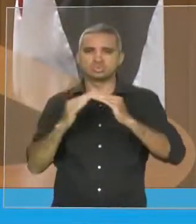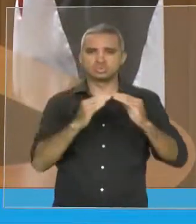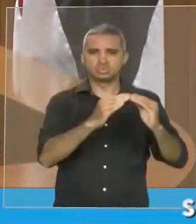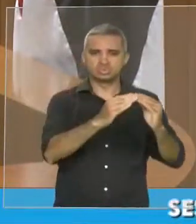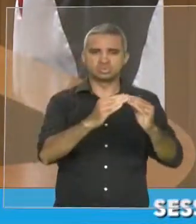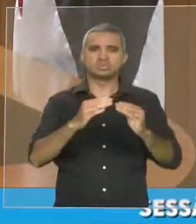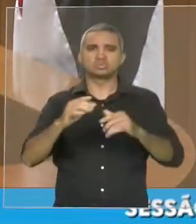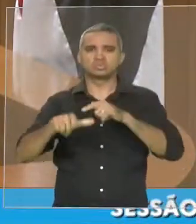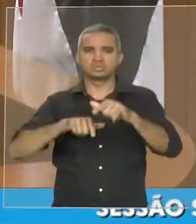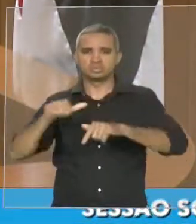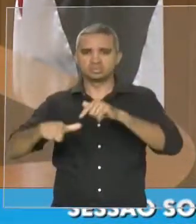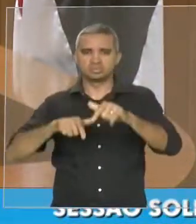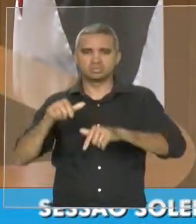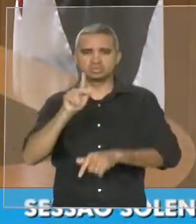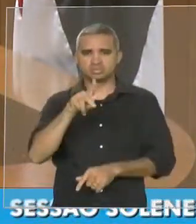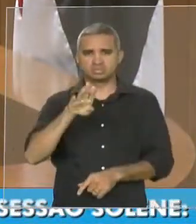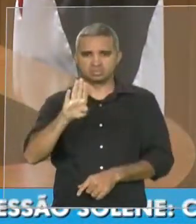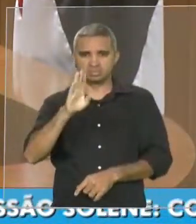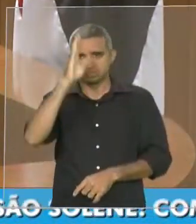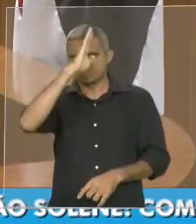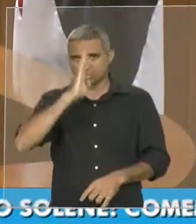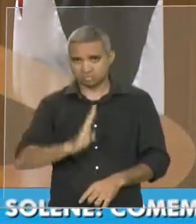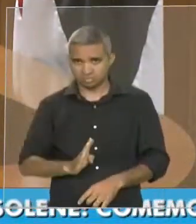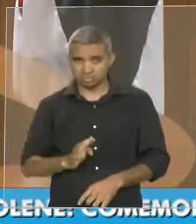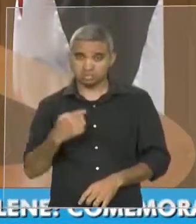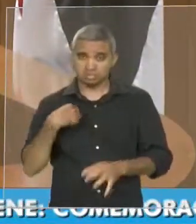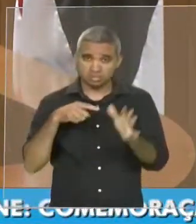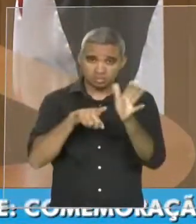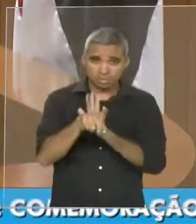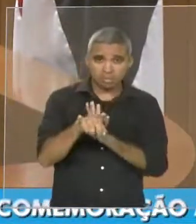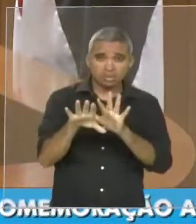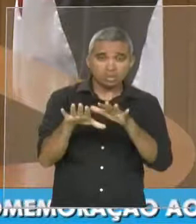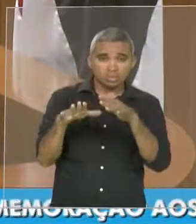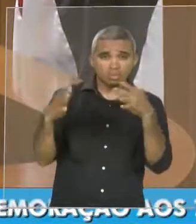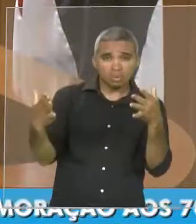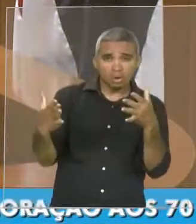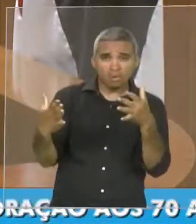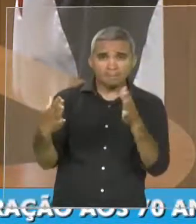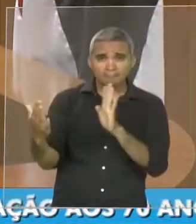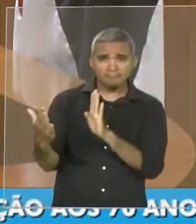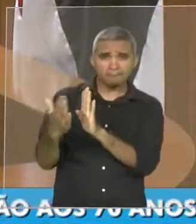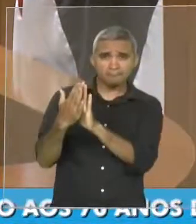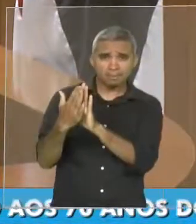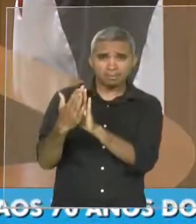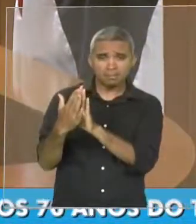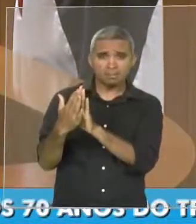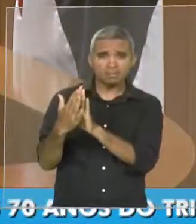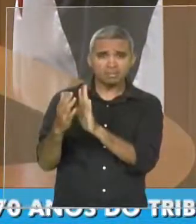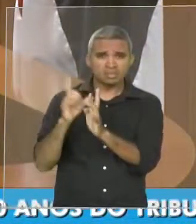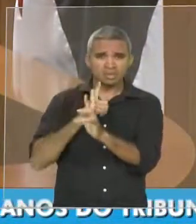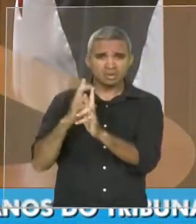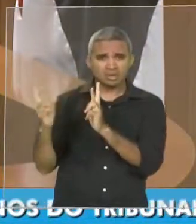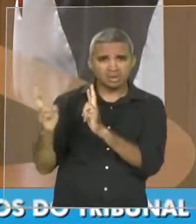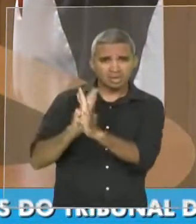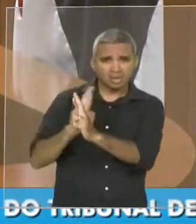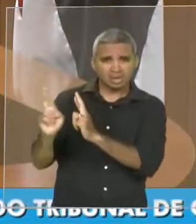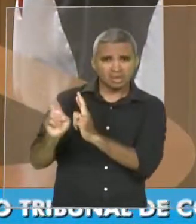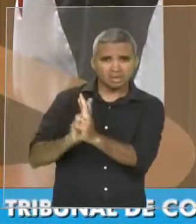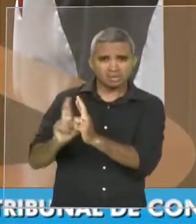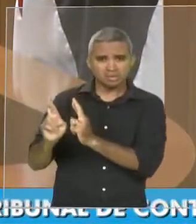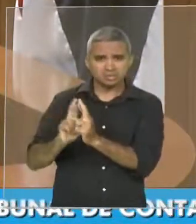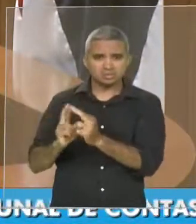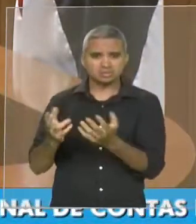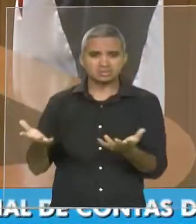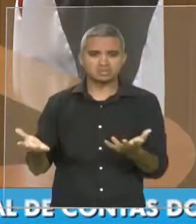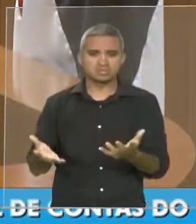a administração pública brasileira, quais estão mais intimamente relacionados? Eu não tenho